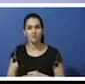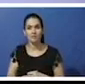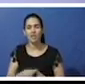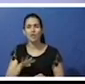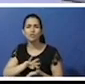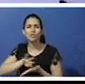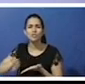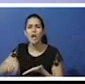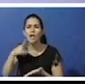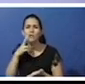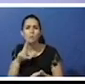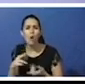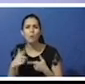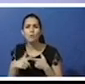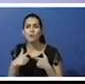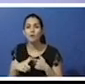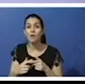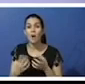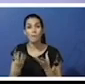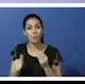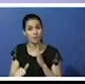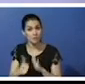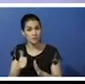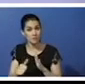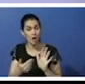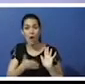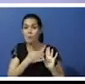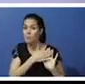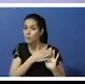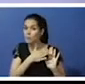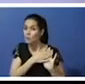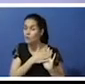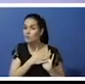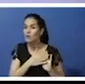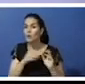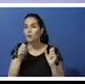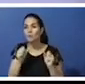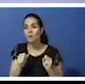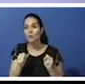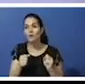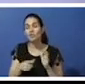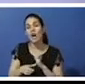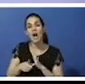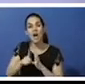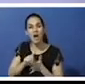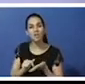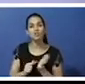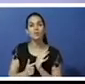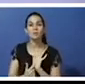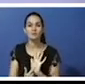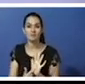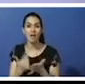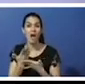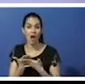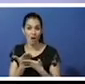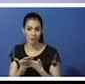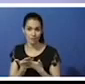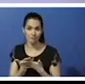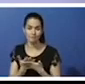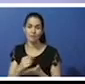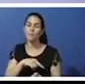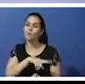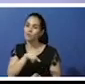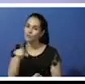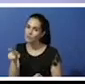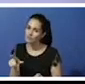porque muitas vezes essas propostas podem ir para vocês antes de ser apresentada a aula. Então, é para